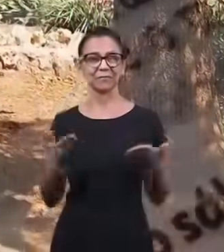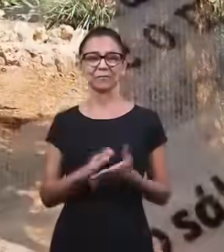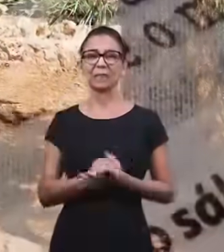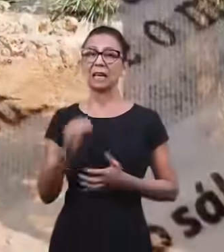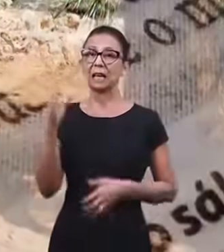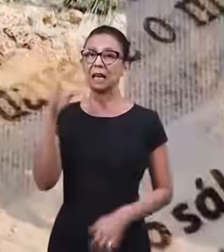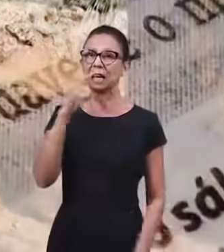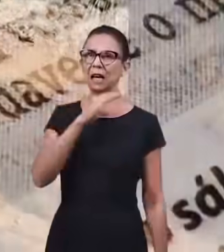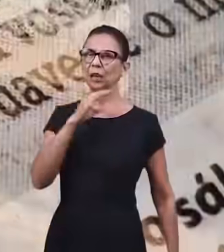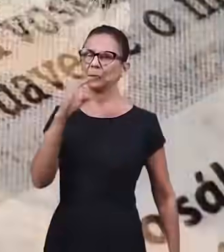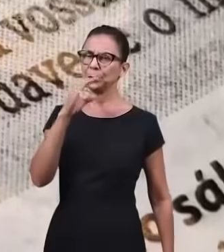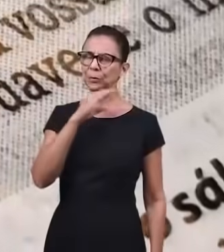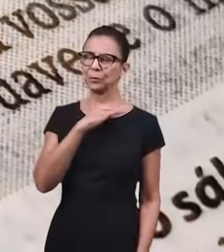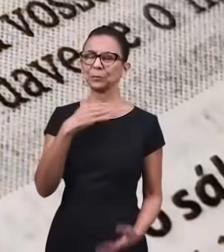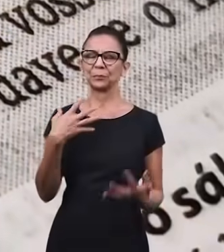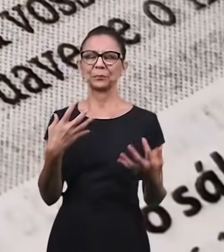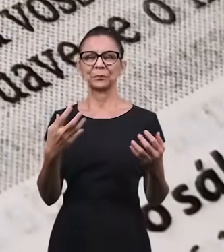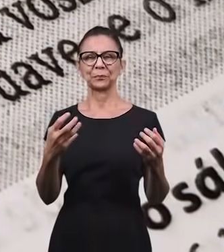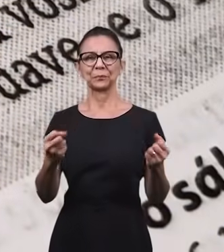mim.